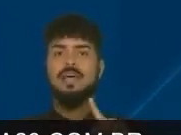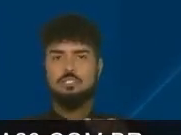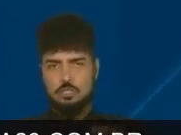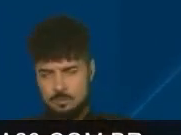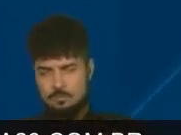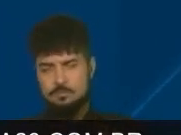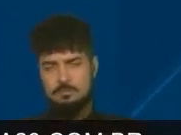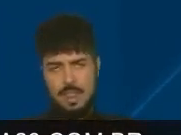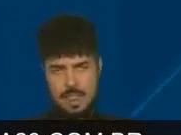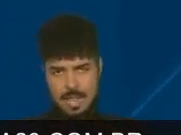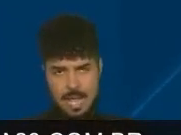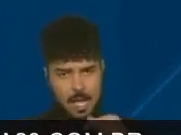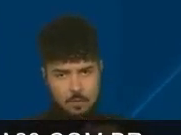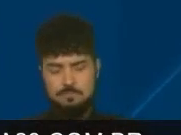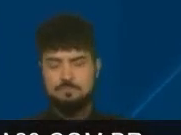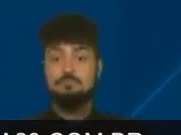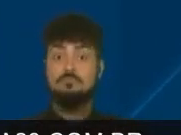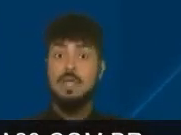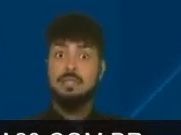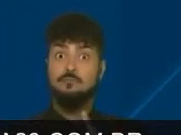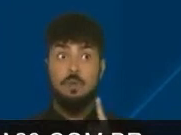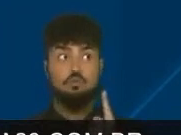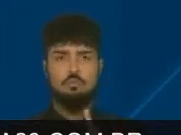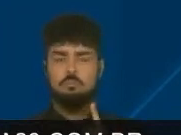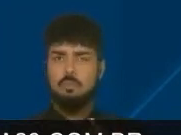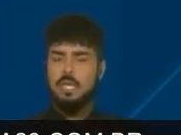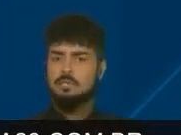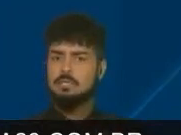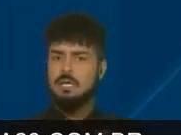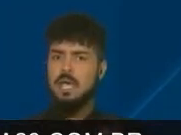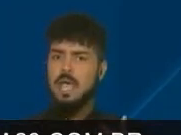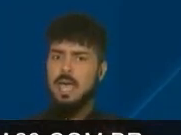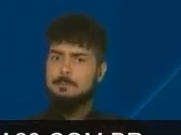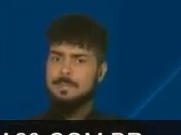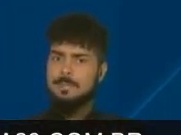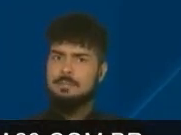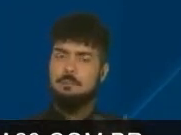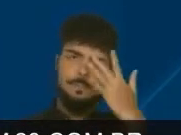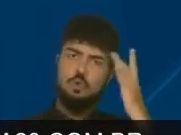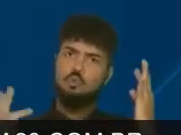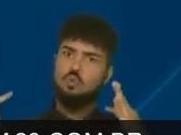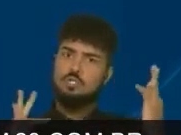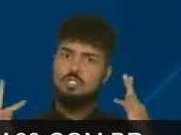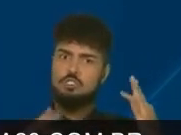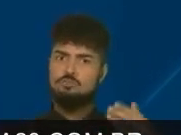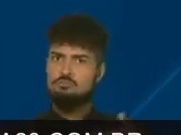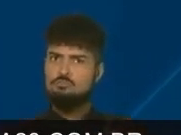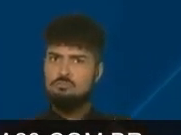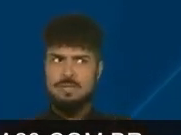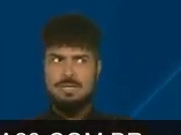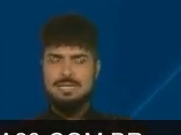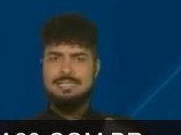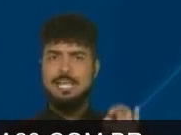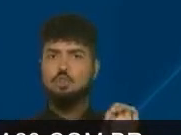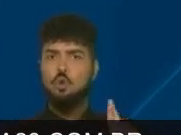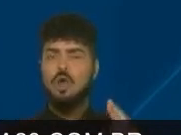gente teve, né, uma surpresa muito grata, que foi a participação em massa do empresário de turismo, né, não só do setor náutico,